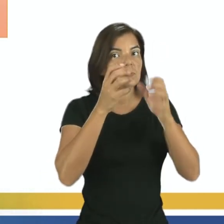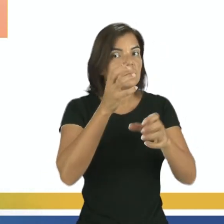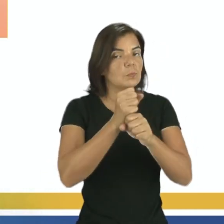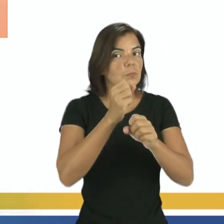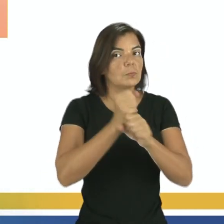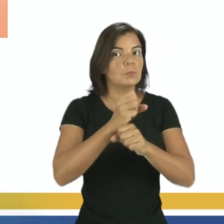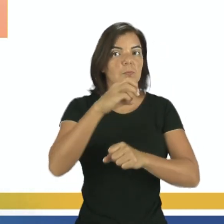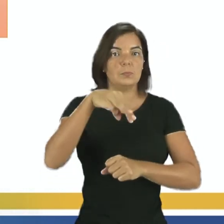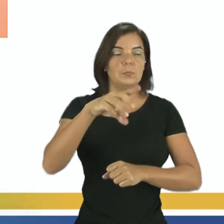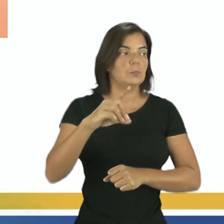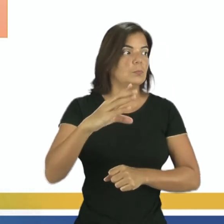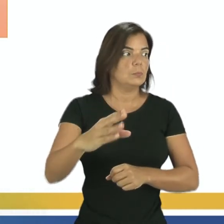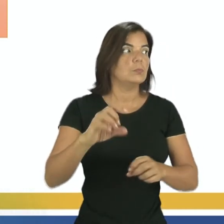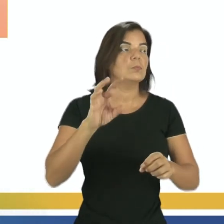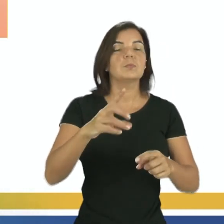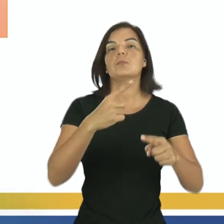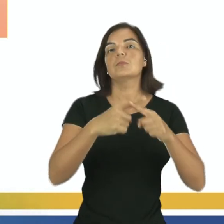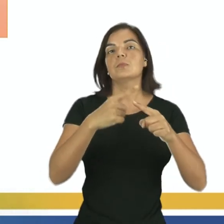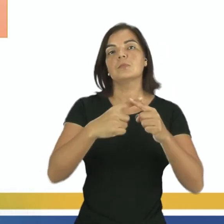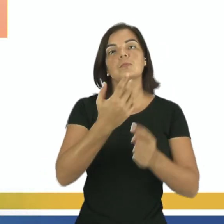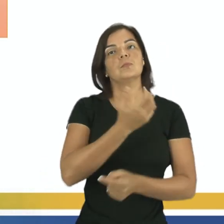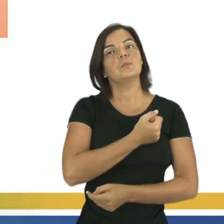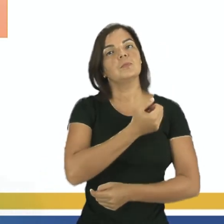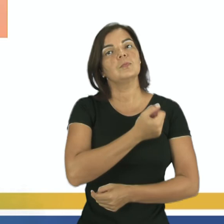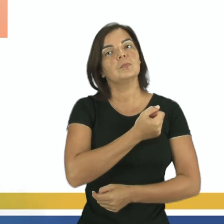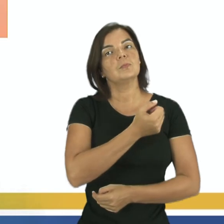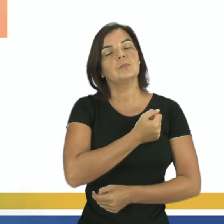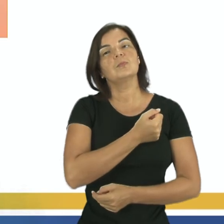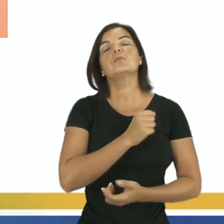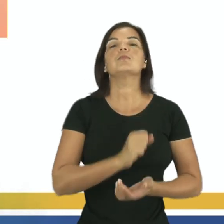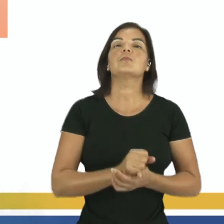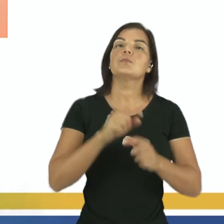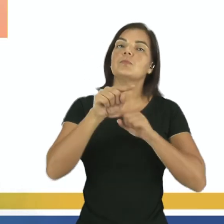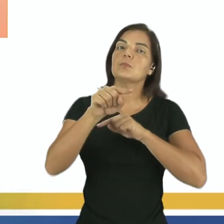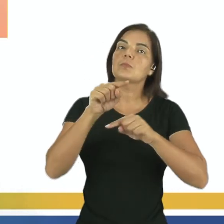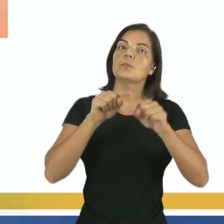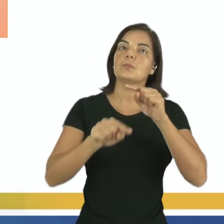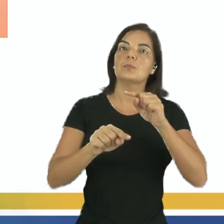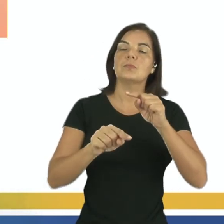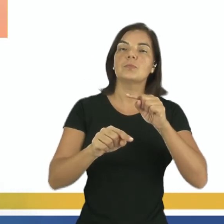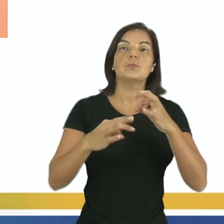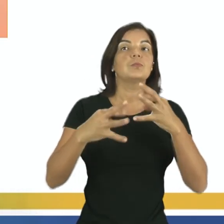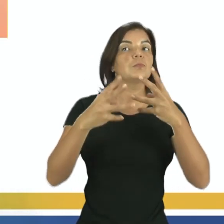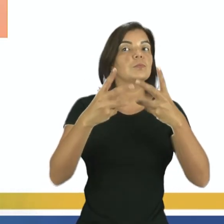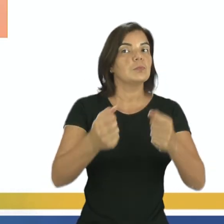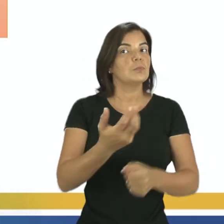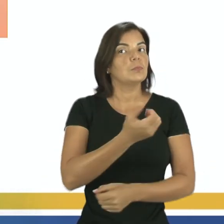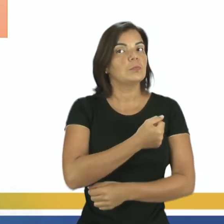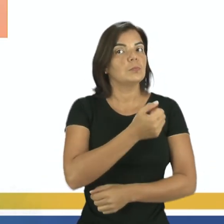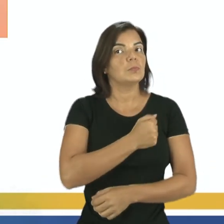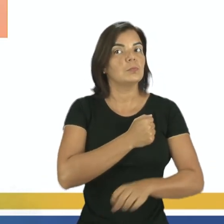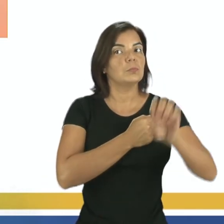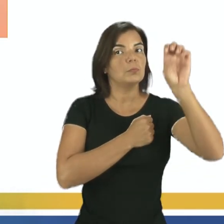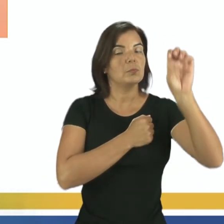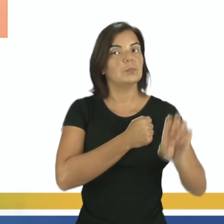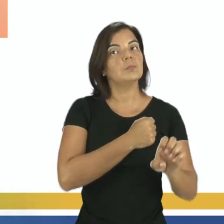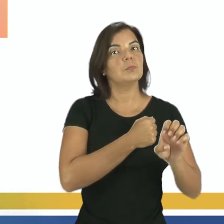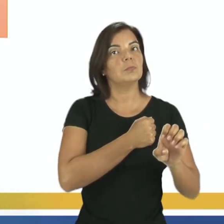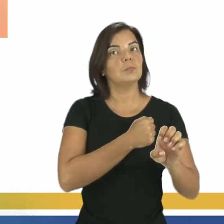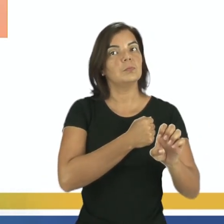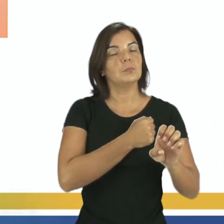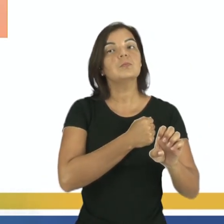do MDC, a gente só multiplica aqueles números que dividem todos os números à esquerda.